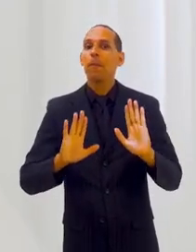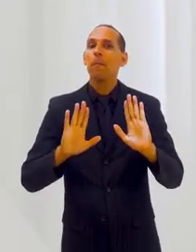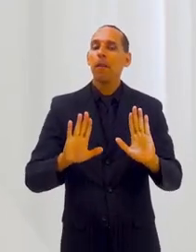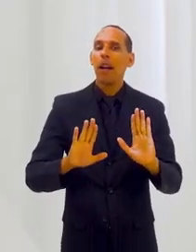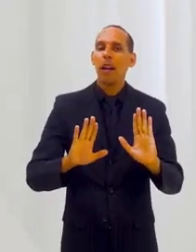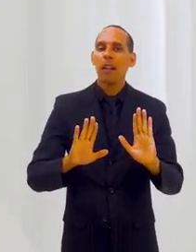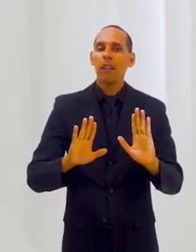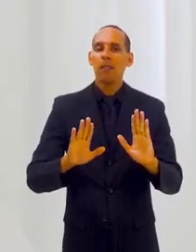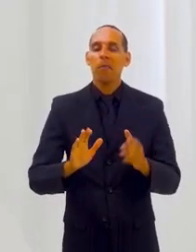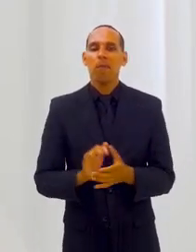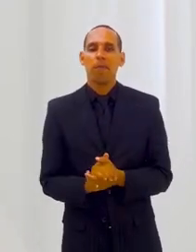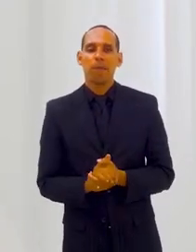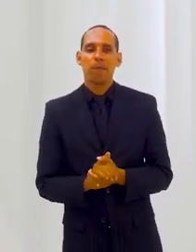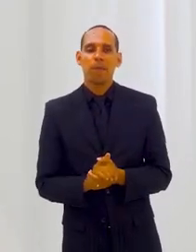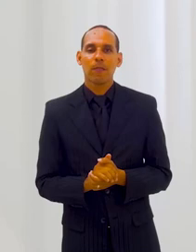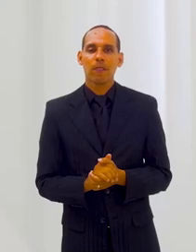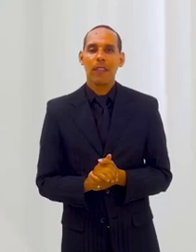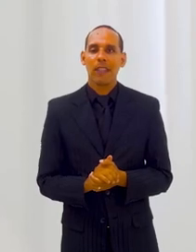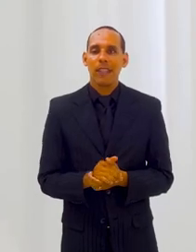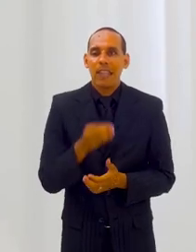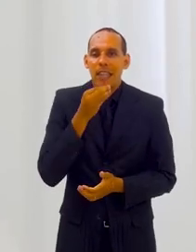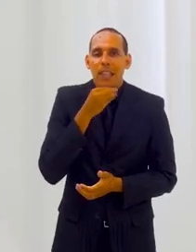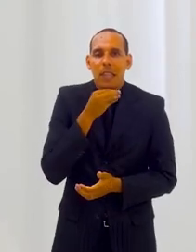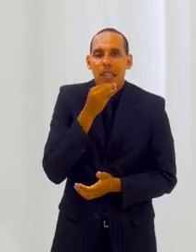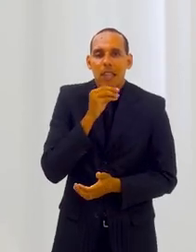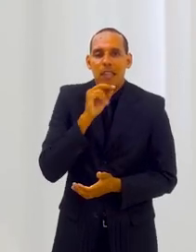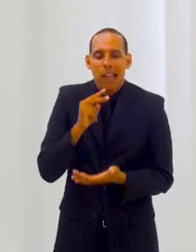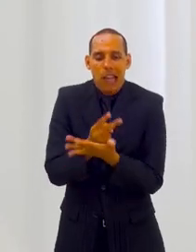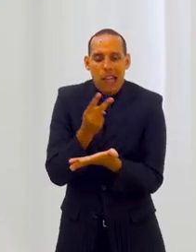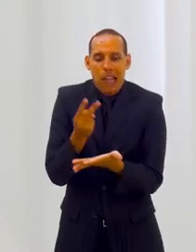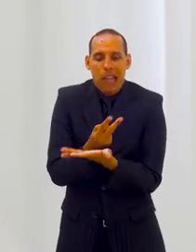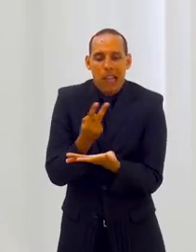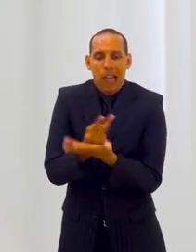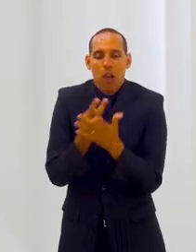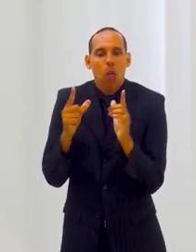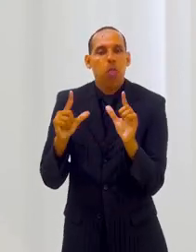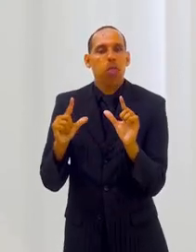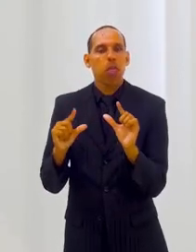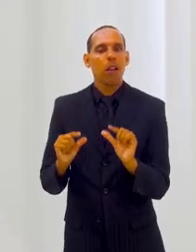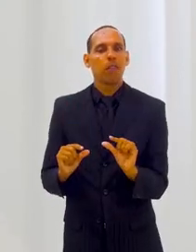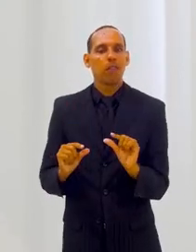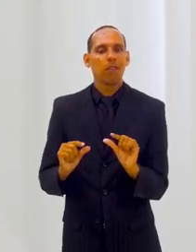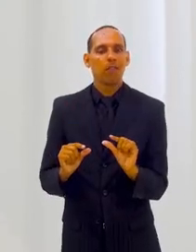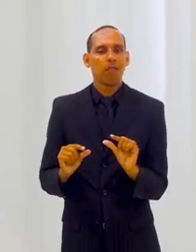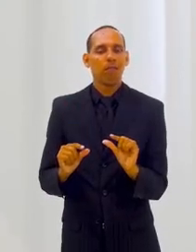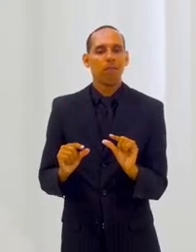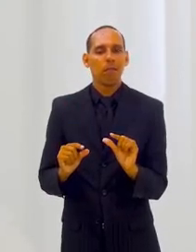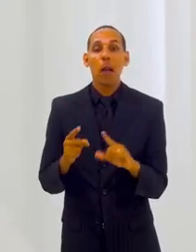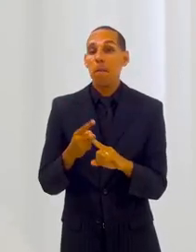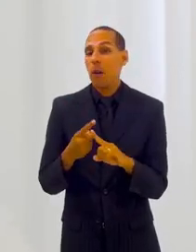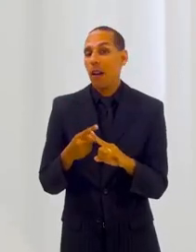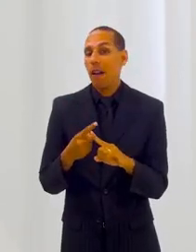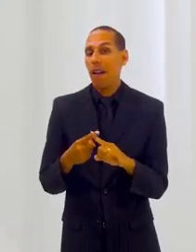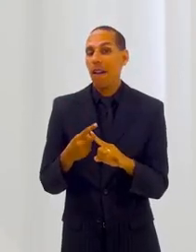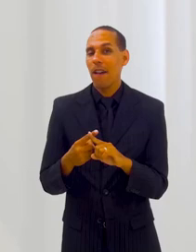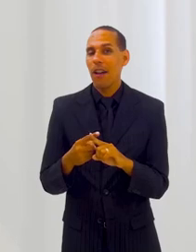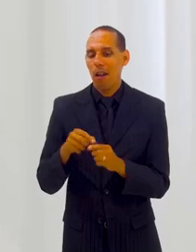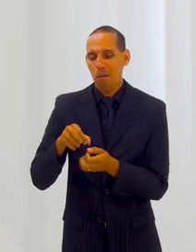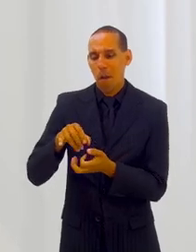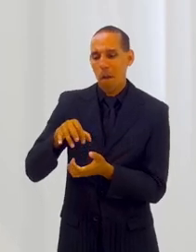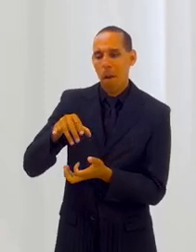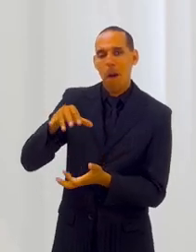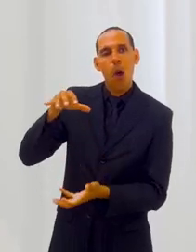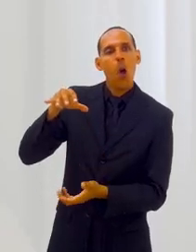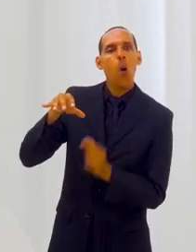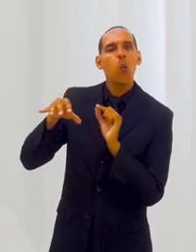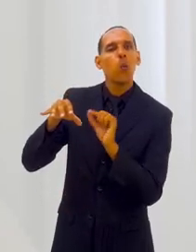Mas reduz extremamente essa possibilidade de erro, porque com volume de